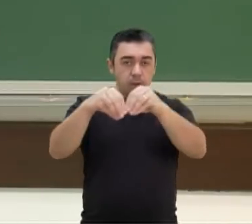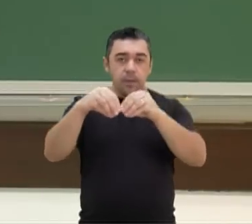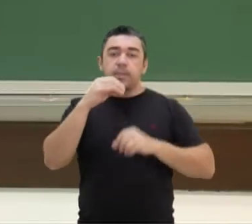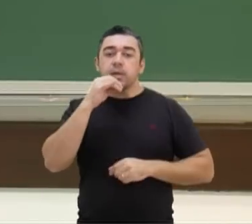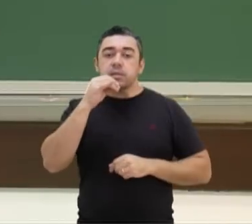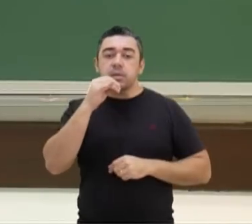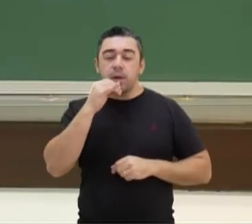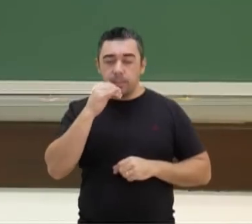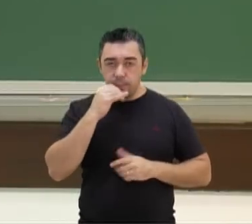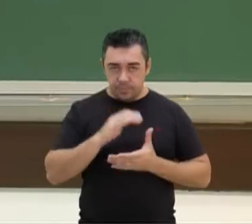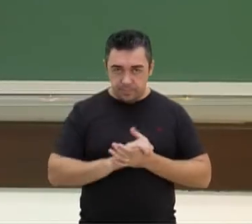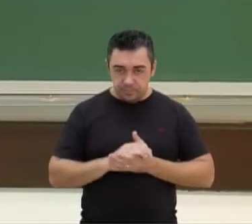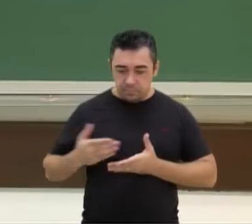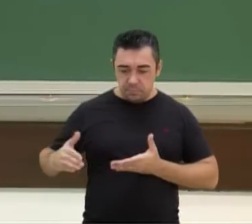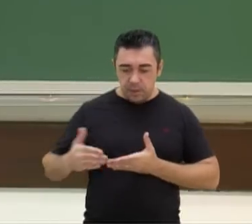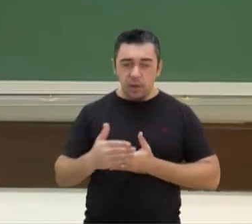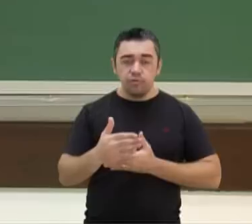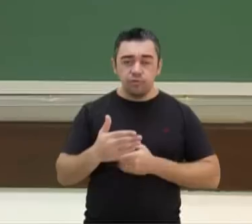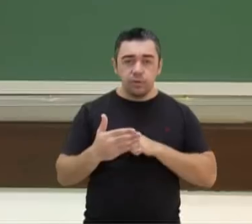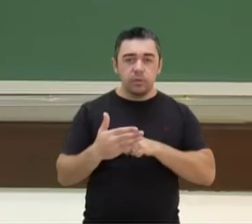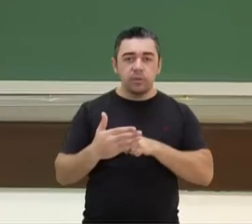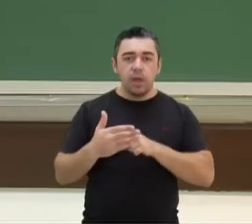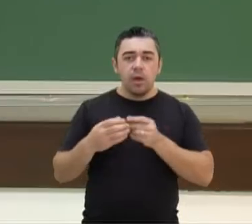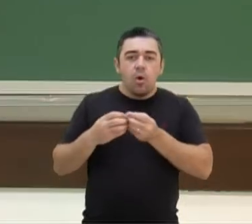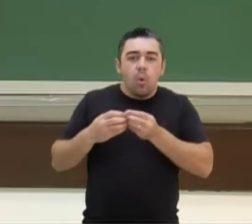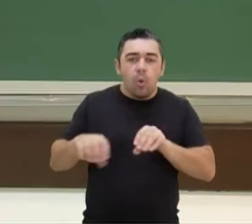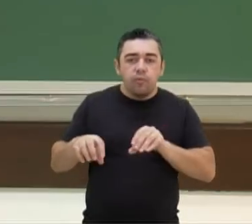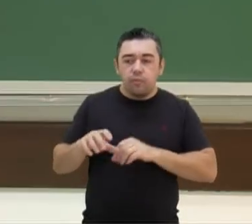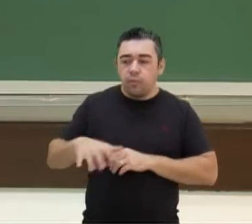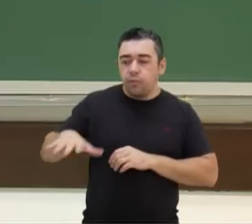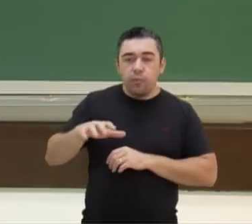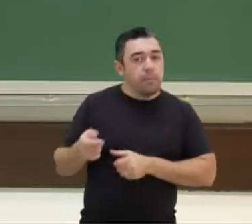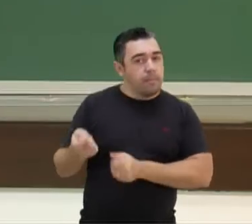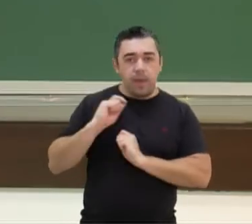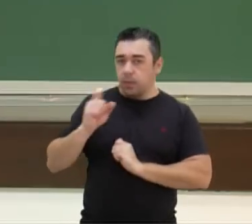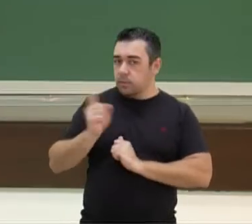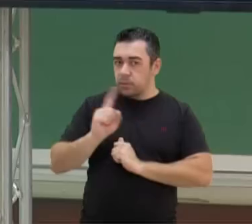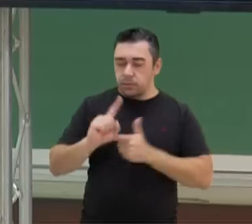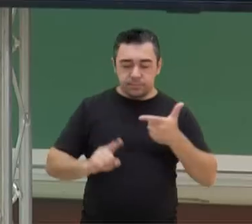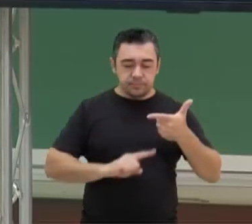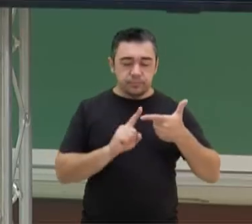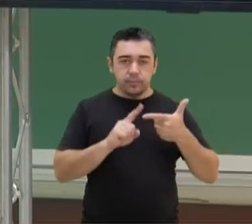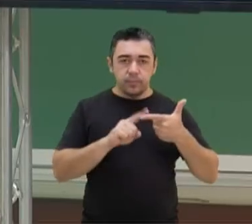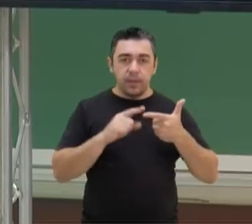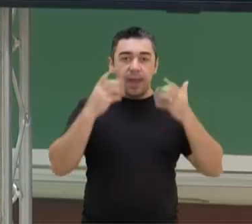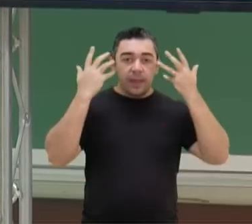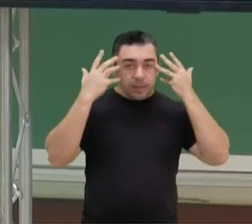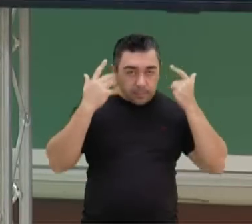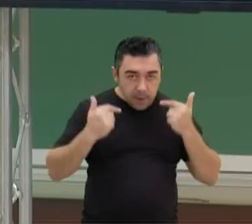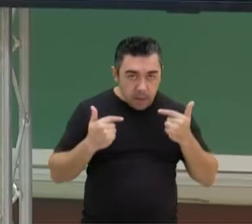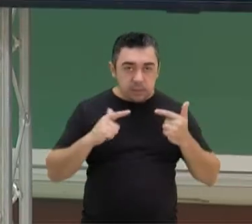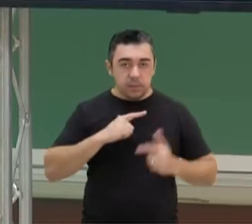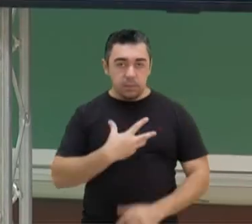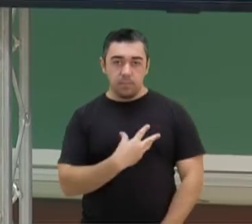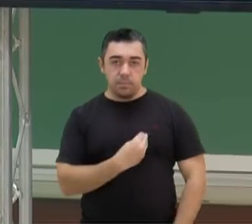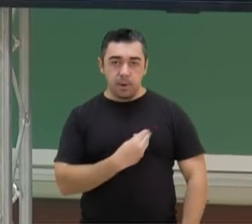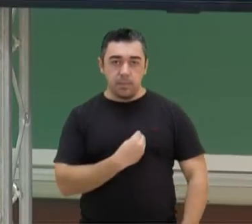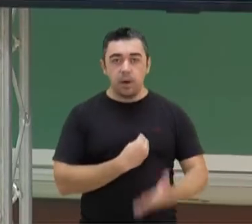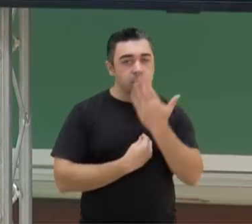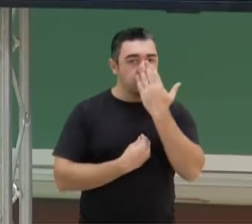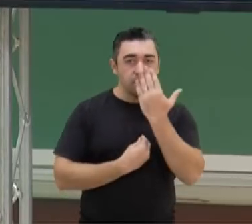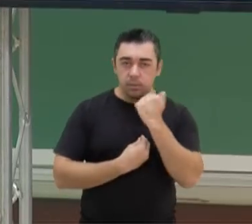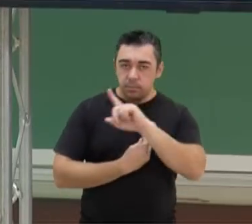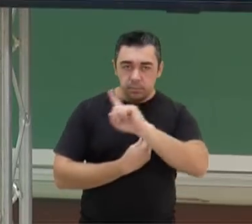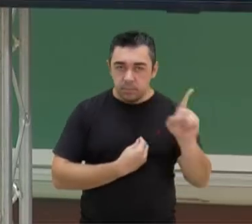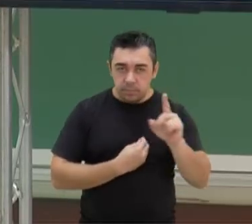do peixe, eles não pescam. Na época que os animais estão amamentando, eles não comem tais animais. Então eles vão comer o milho na época do